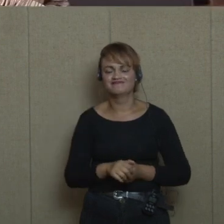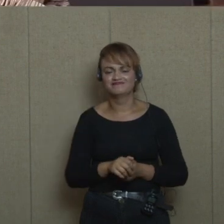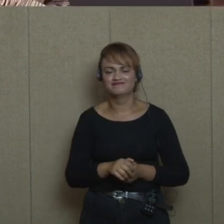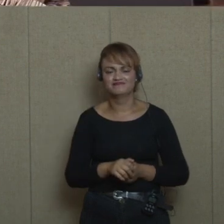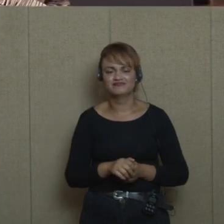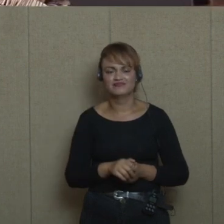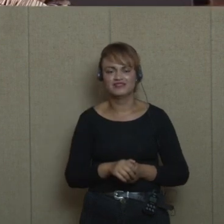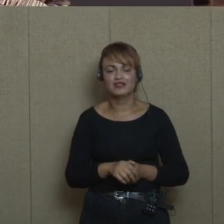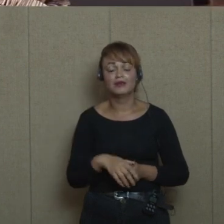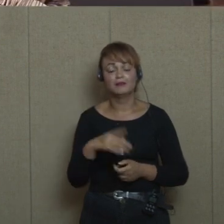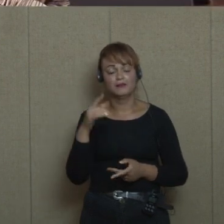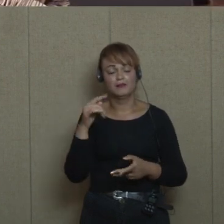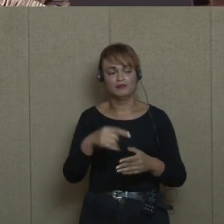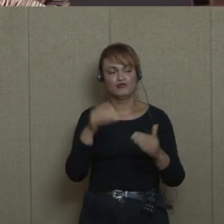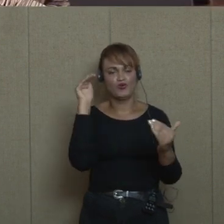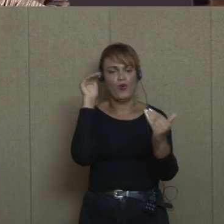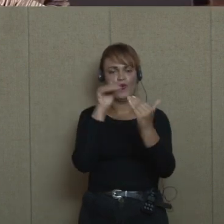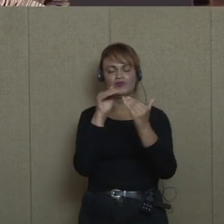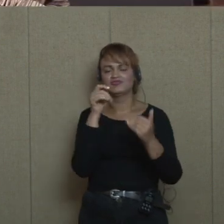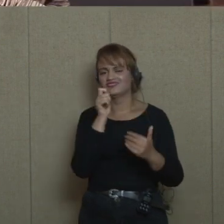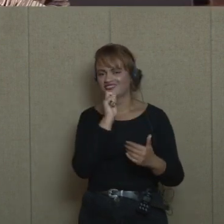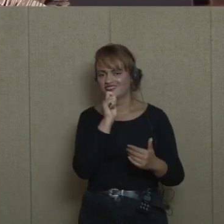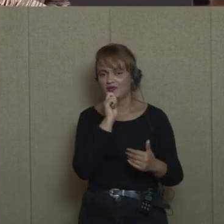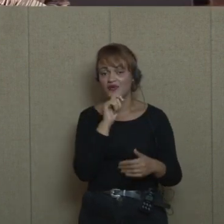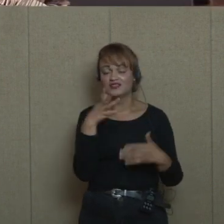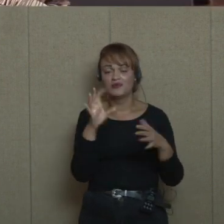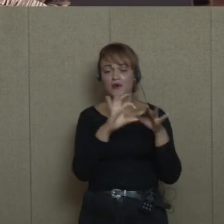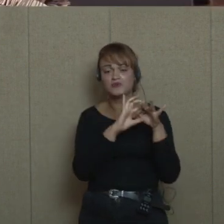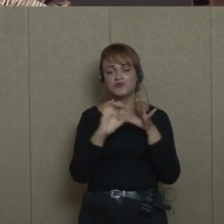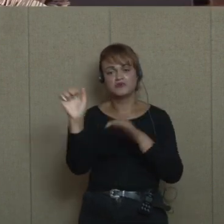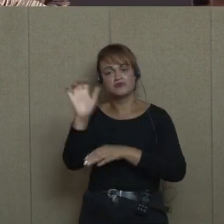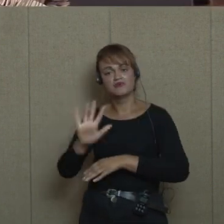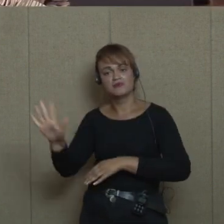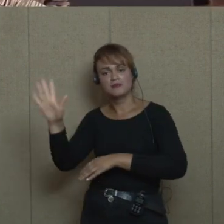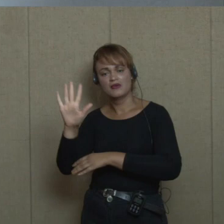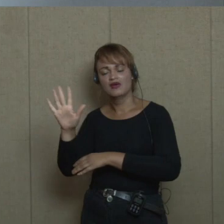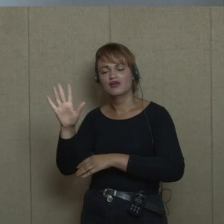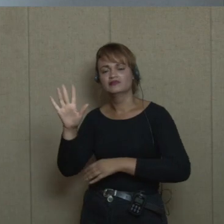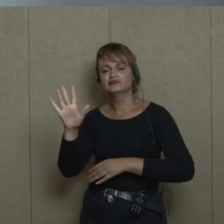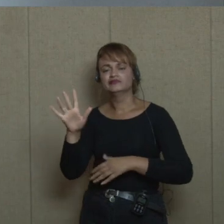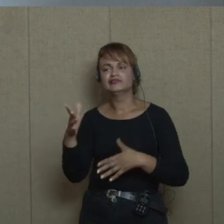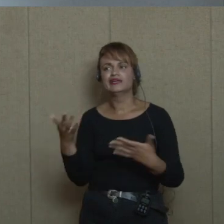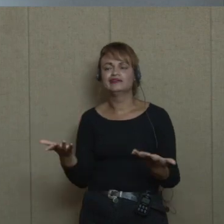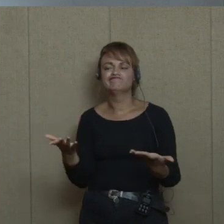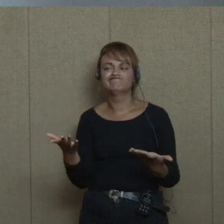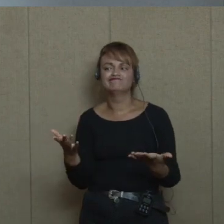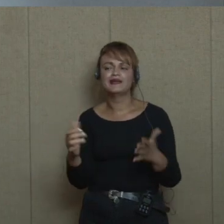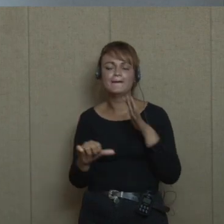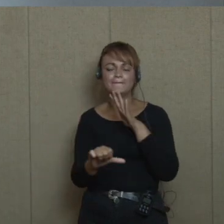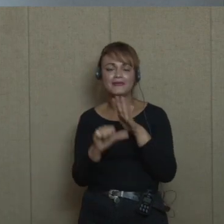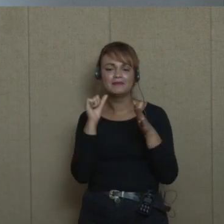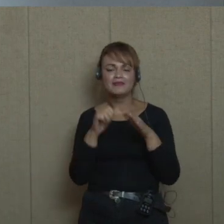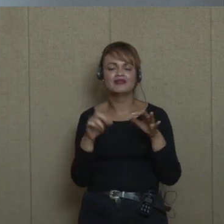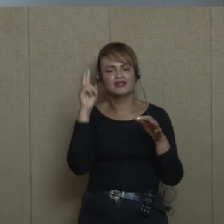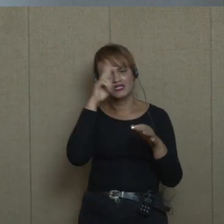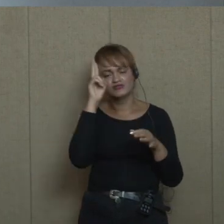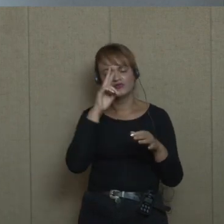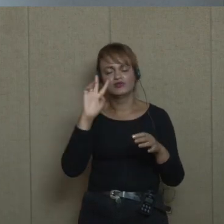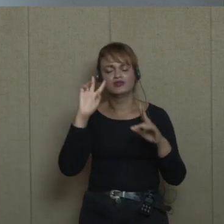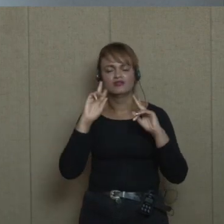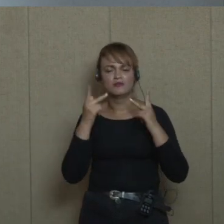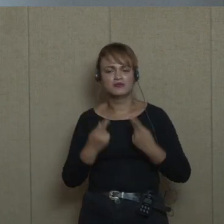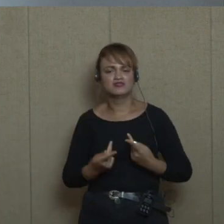by definition. Por definição. And EU e a União Europeia a first in the é history of a primeira humanity, na história da humanidade